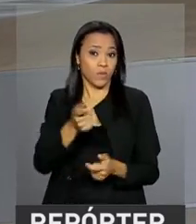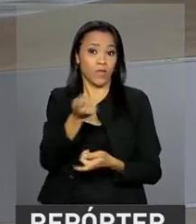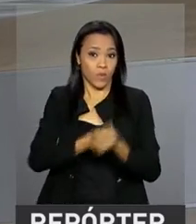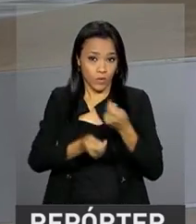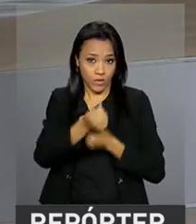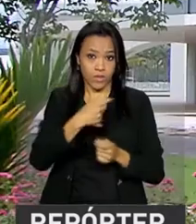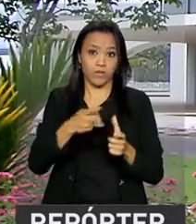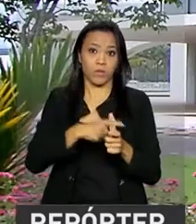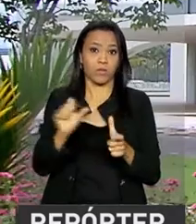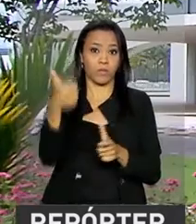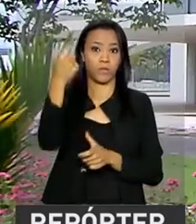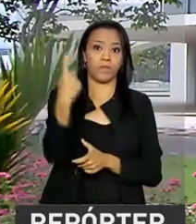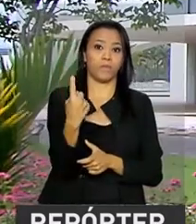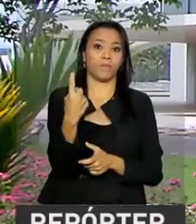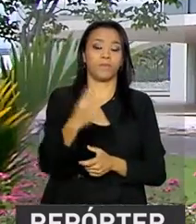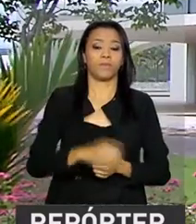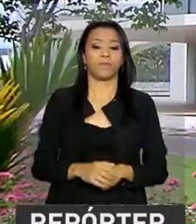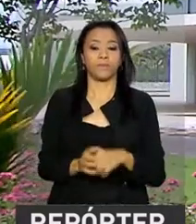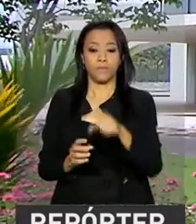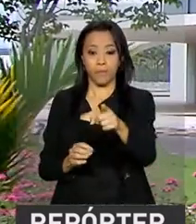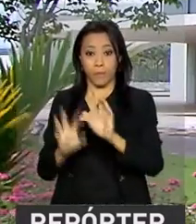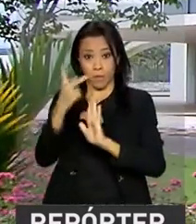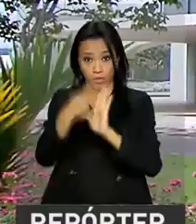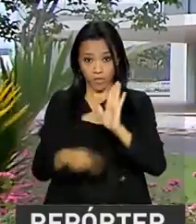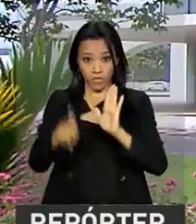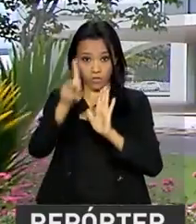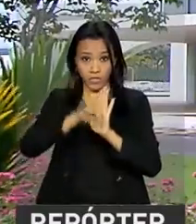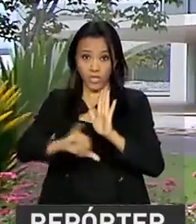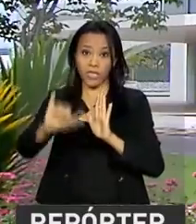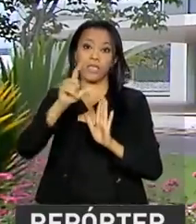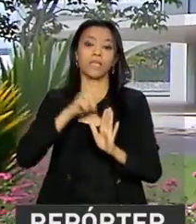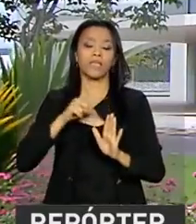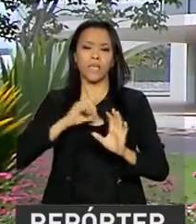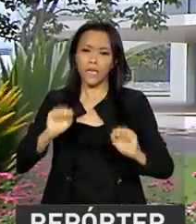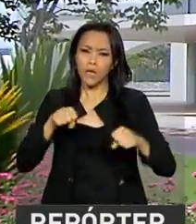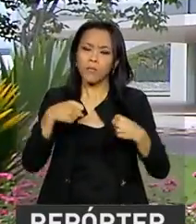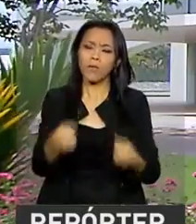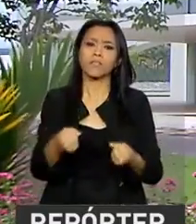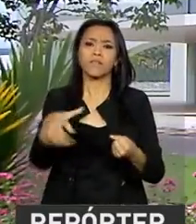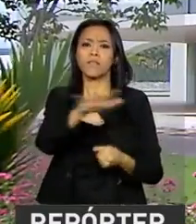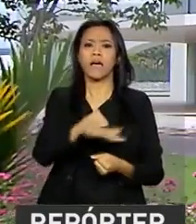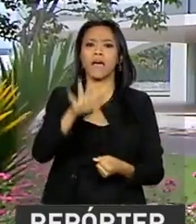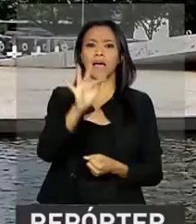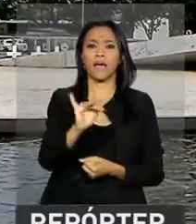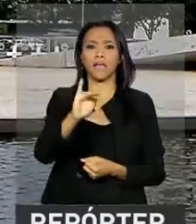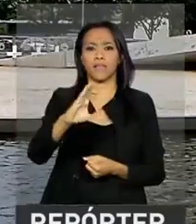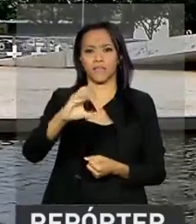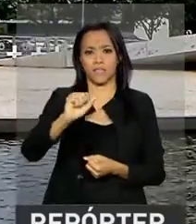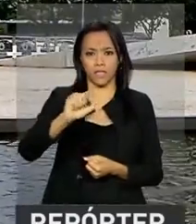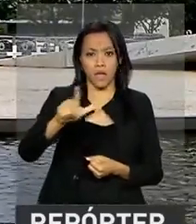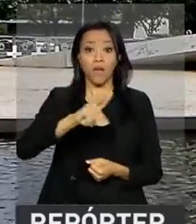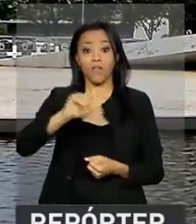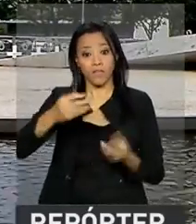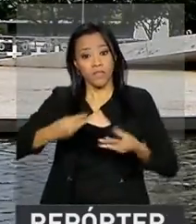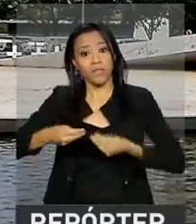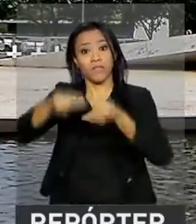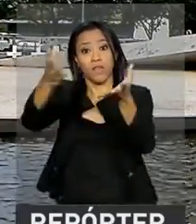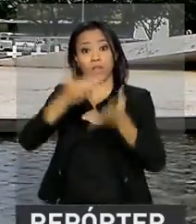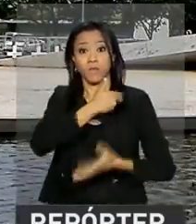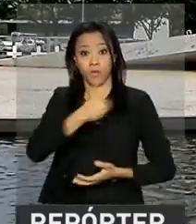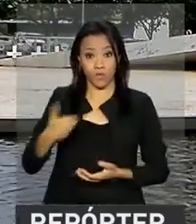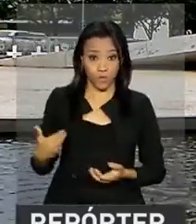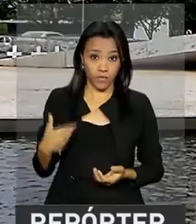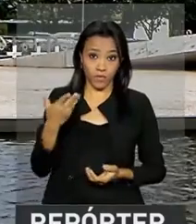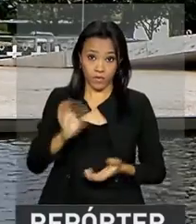o projeto de lei que trata da recuperação fiscal dos estados em dificuldades financeiras será enviado pelo governo ao congresso